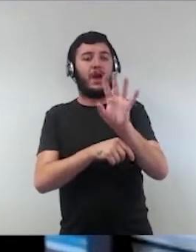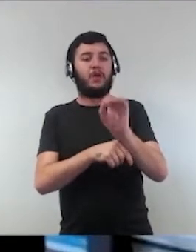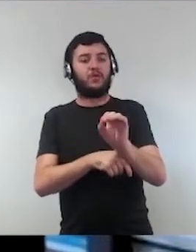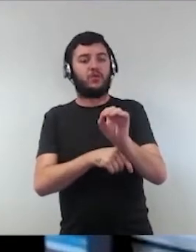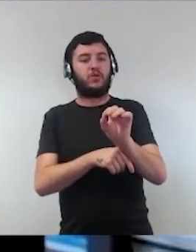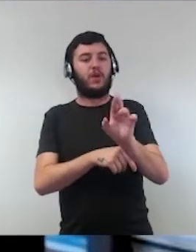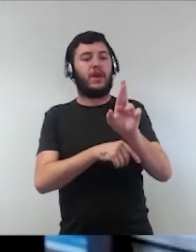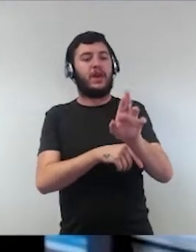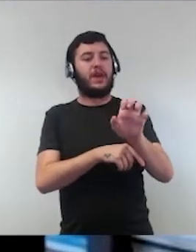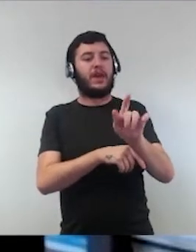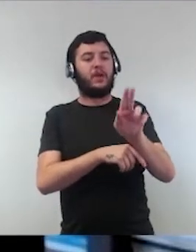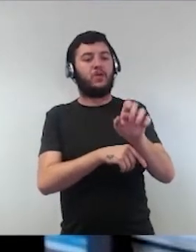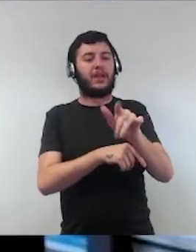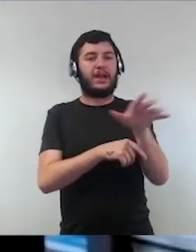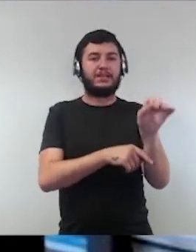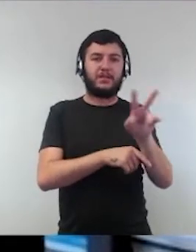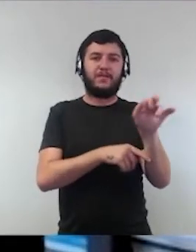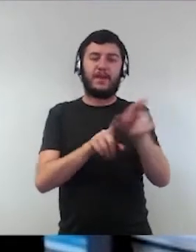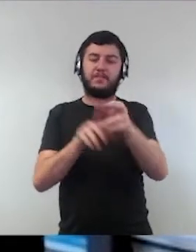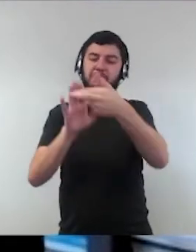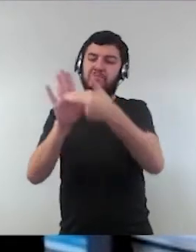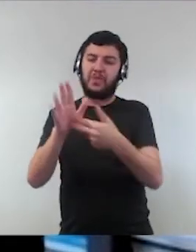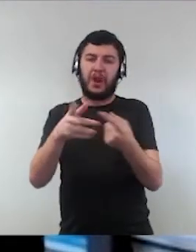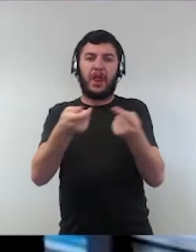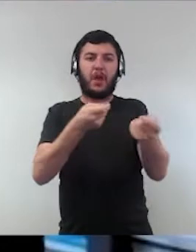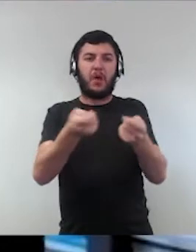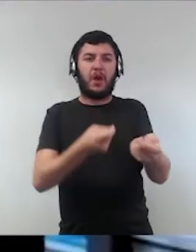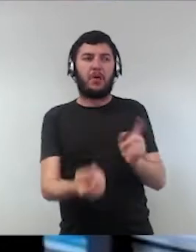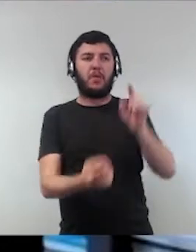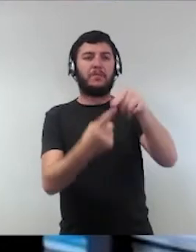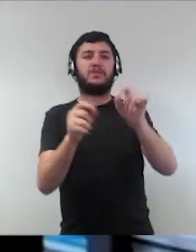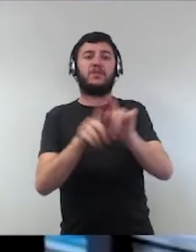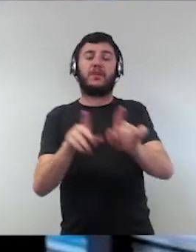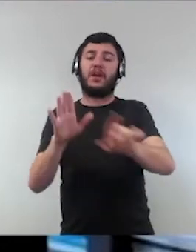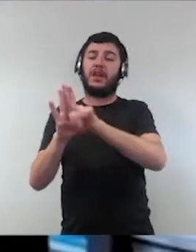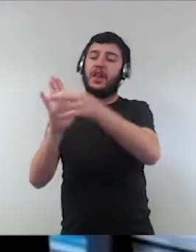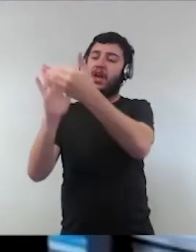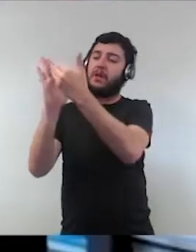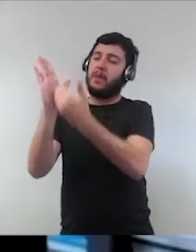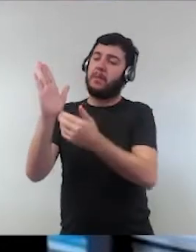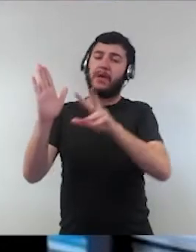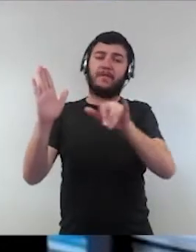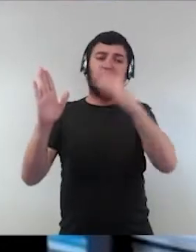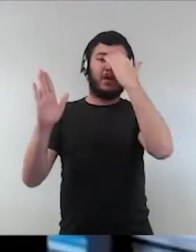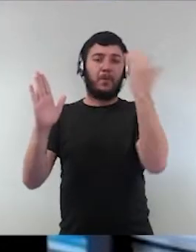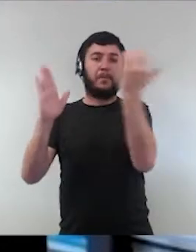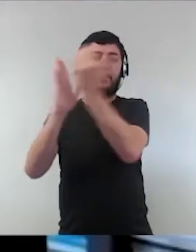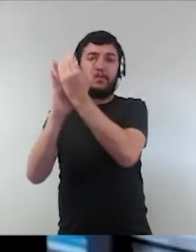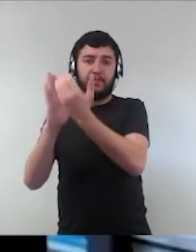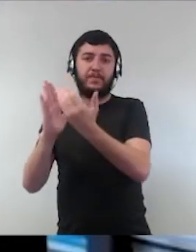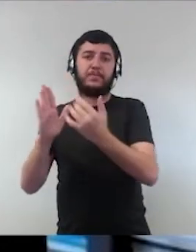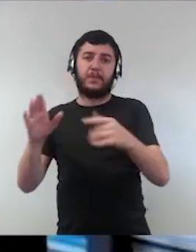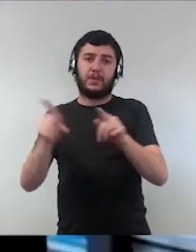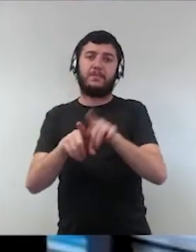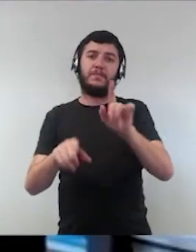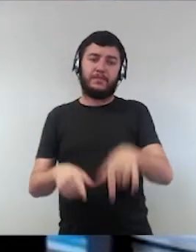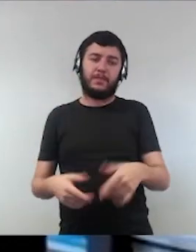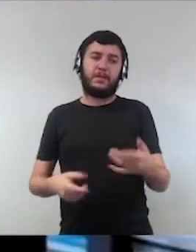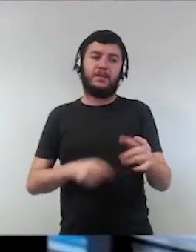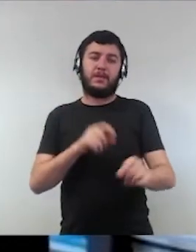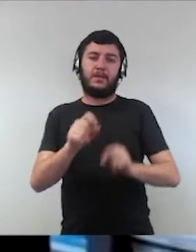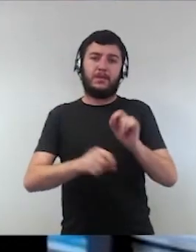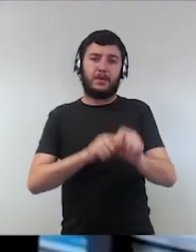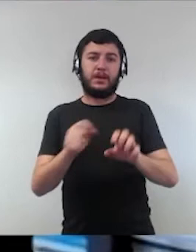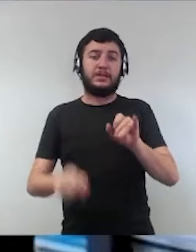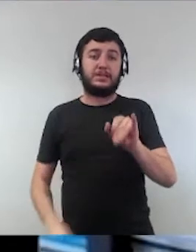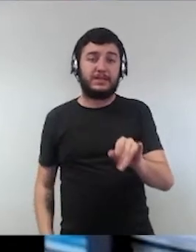que verificará os deveres de cumprimento das normas e se